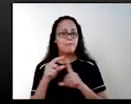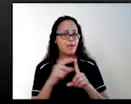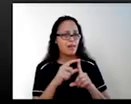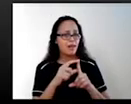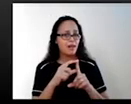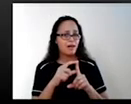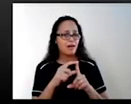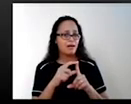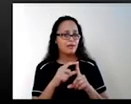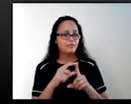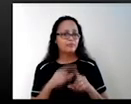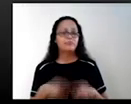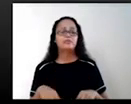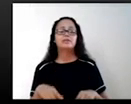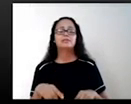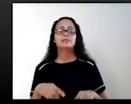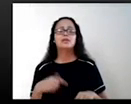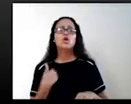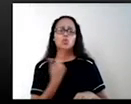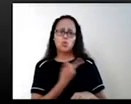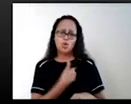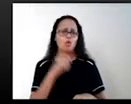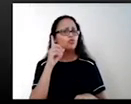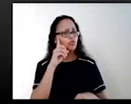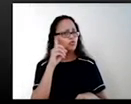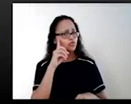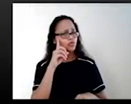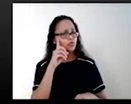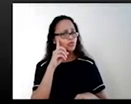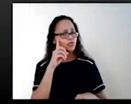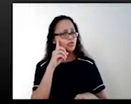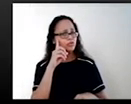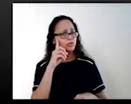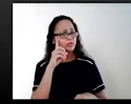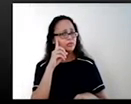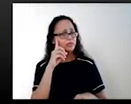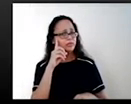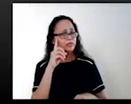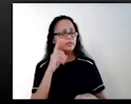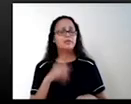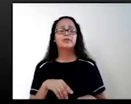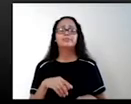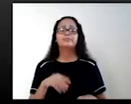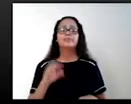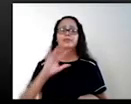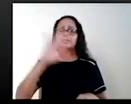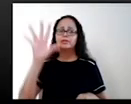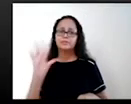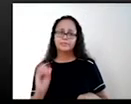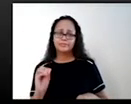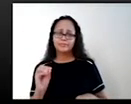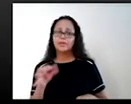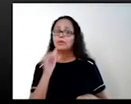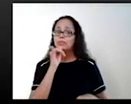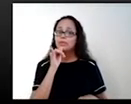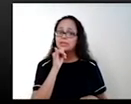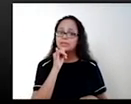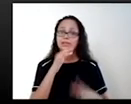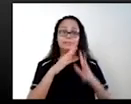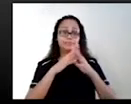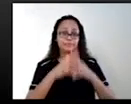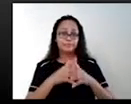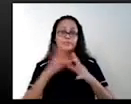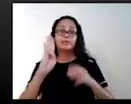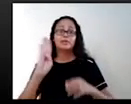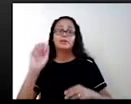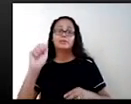mesmo que fazem parte do nosso dia a dia e que vieram então de línguas africanas, como bagunça, né, a desordem,